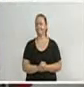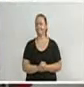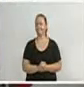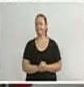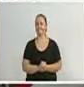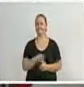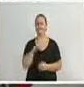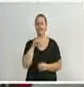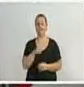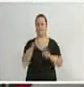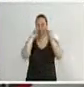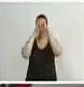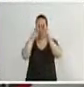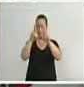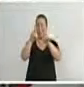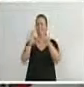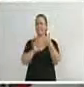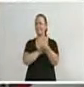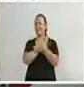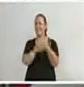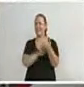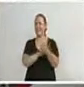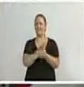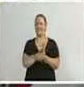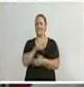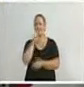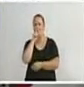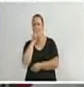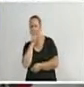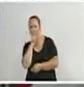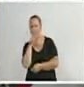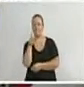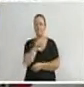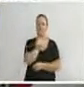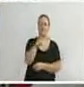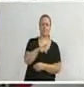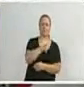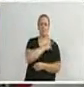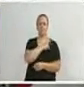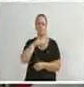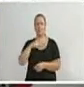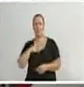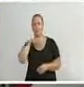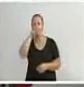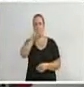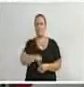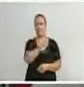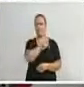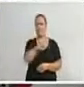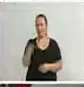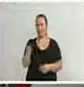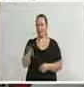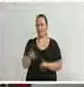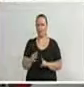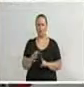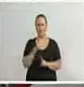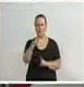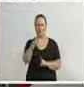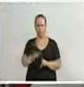os professores, o pastor ou o padre, não vai ter medo quando se tornar adulto